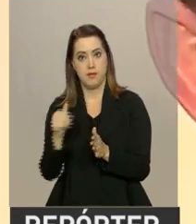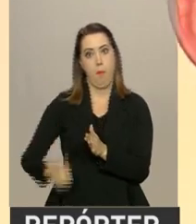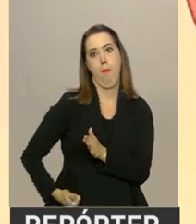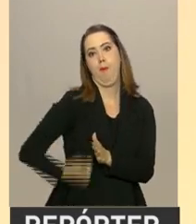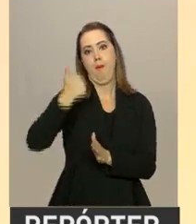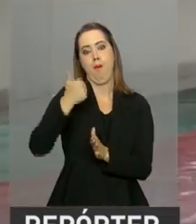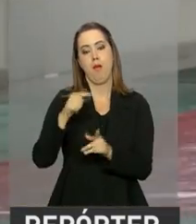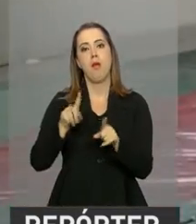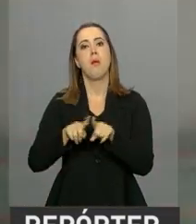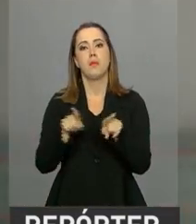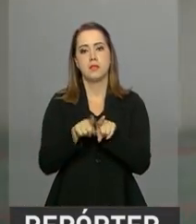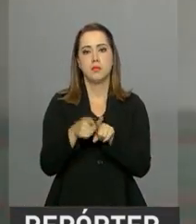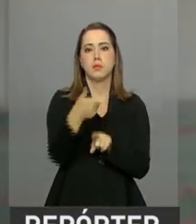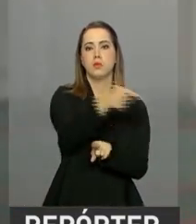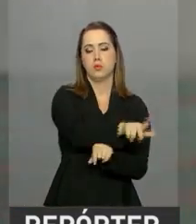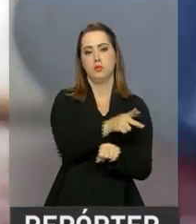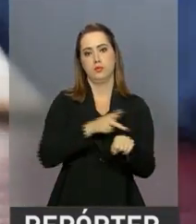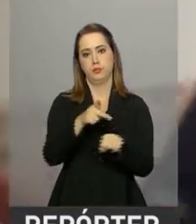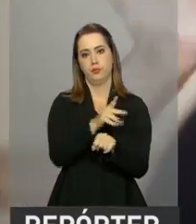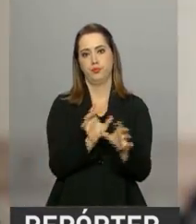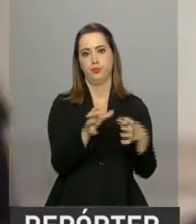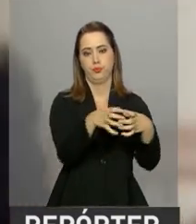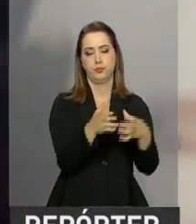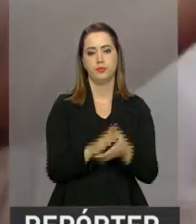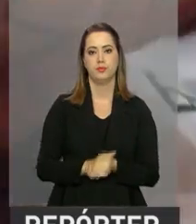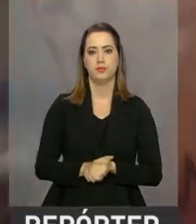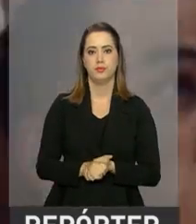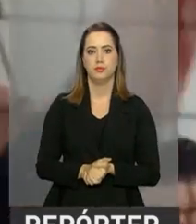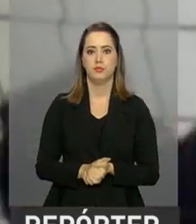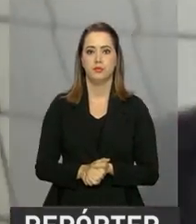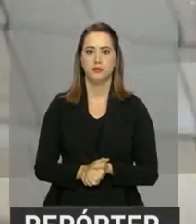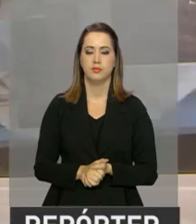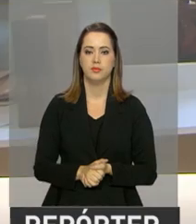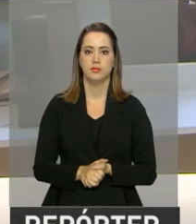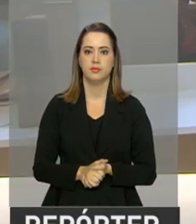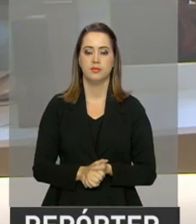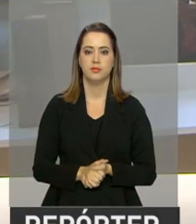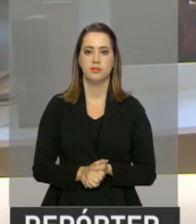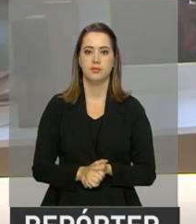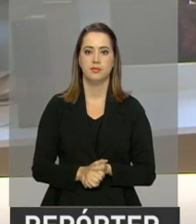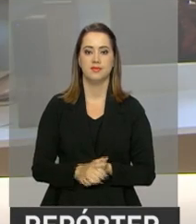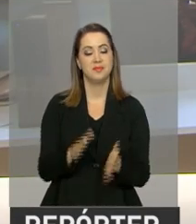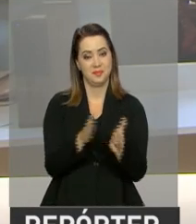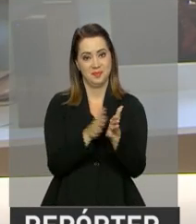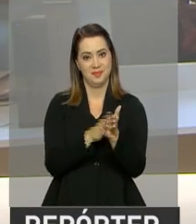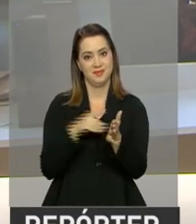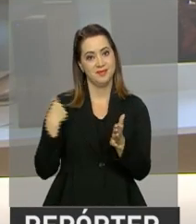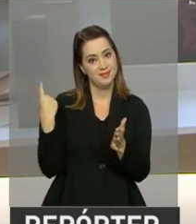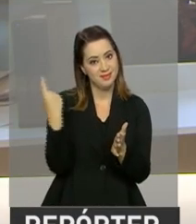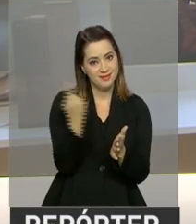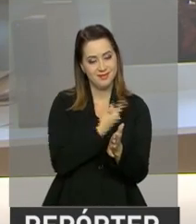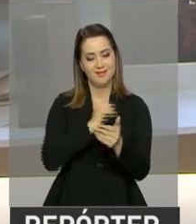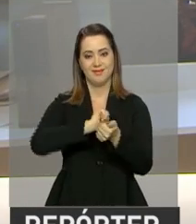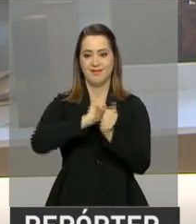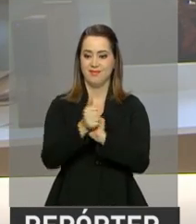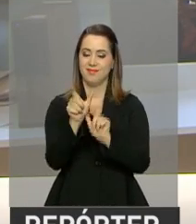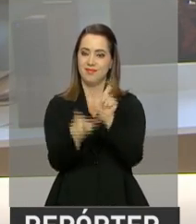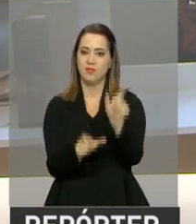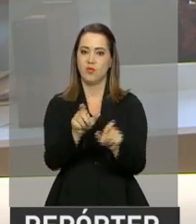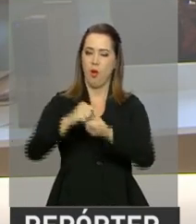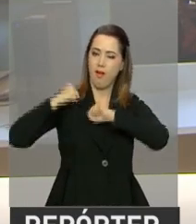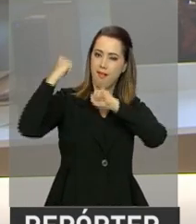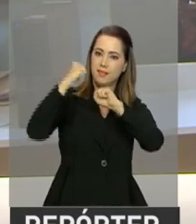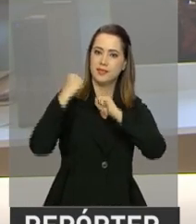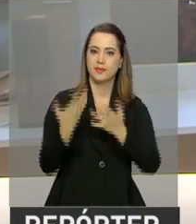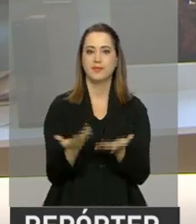atletas, mas também os adversários. Parabéns para os nossos atletas, a torcida é grande.